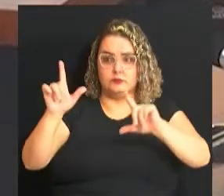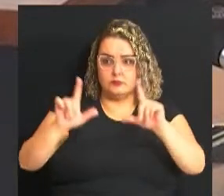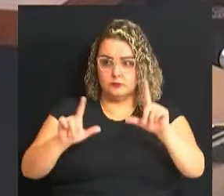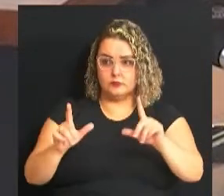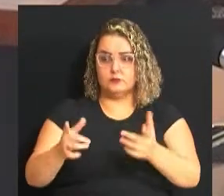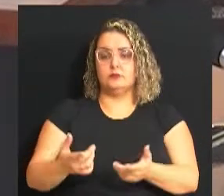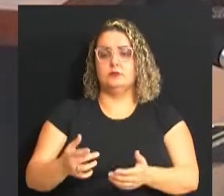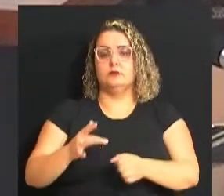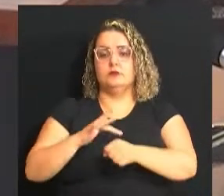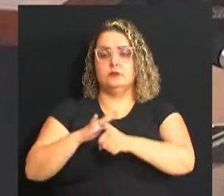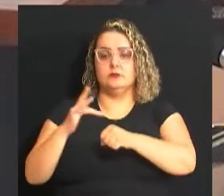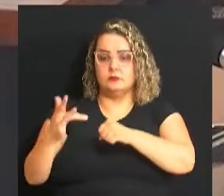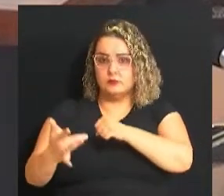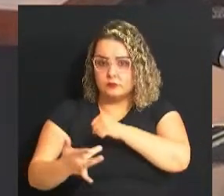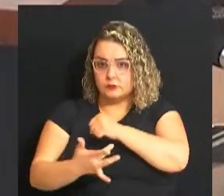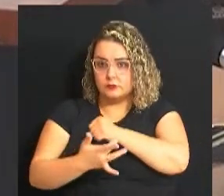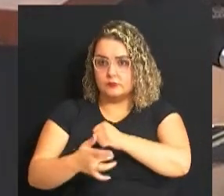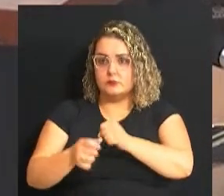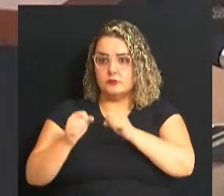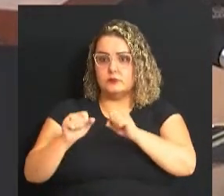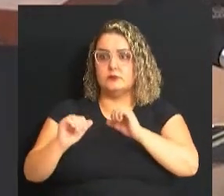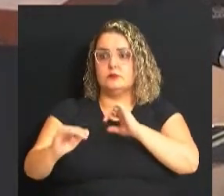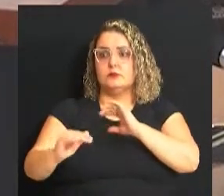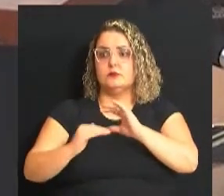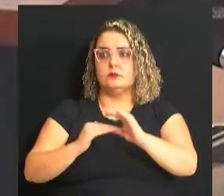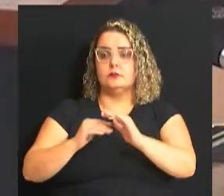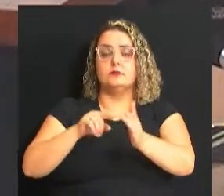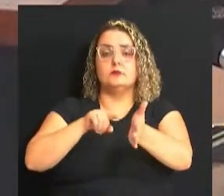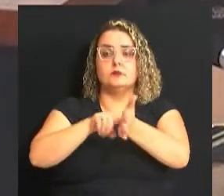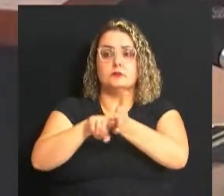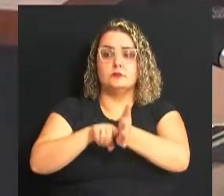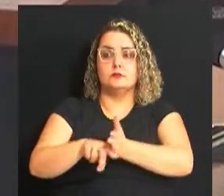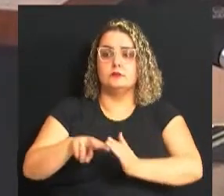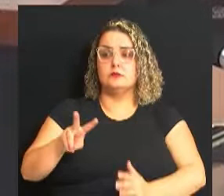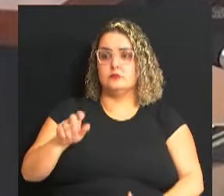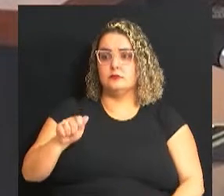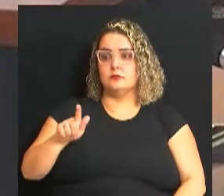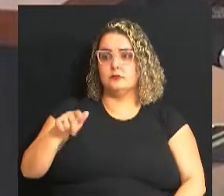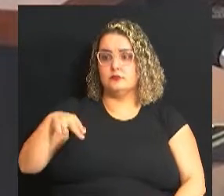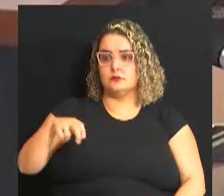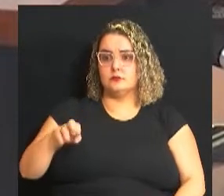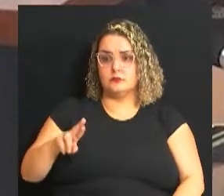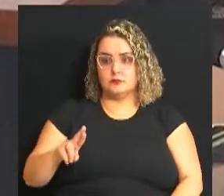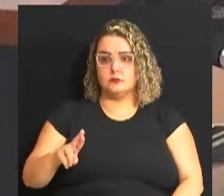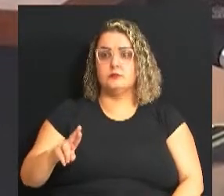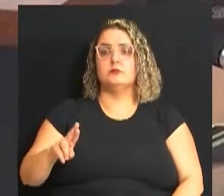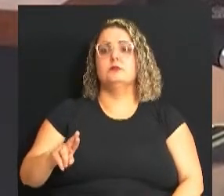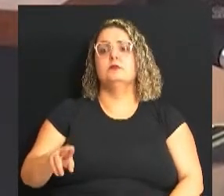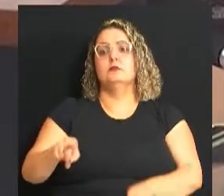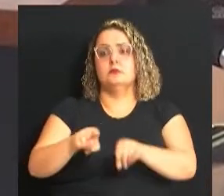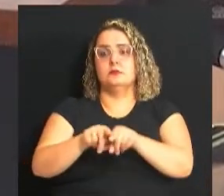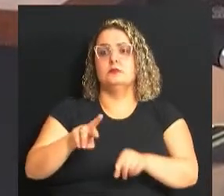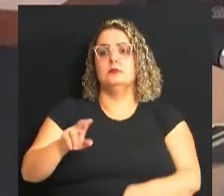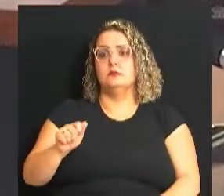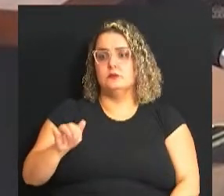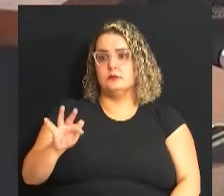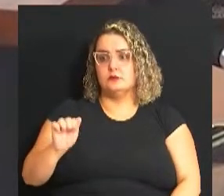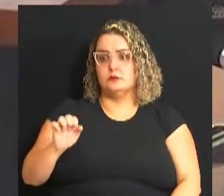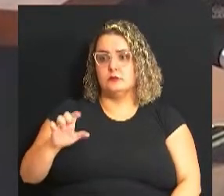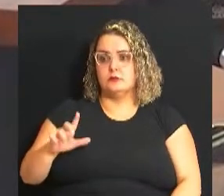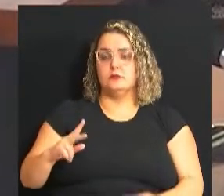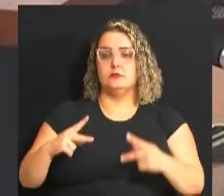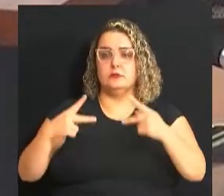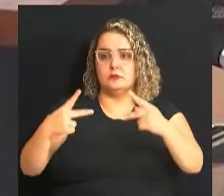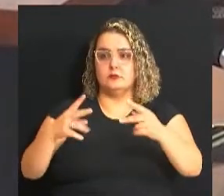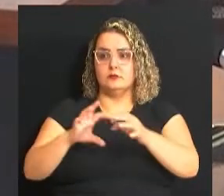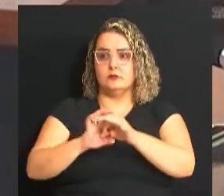redes sociais, podem enviar questionamentos ao Wagner, ao Rafael, quem estiver presente, através do link disponível